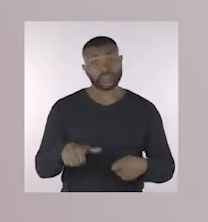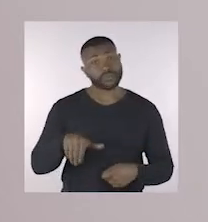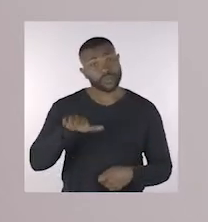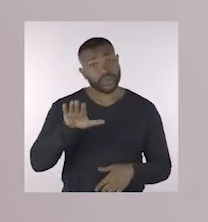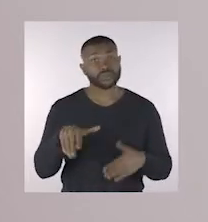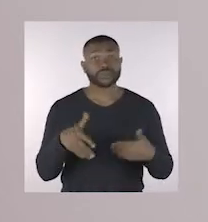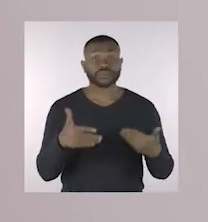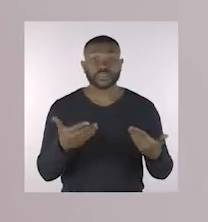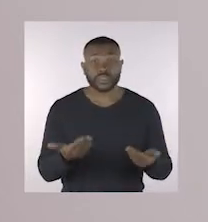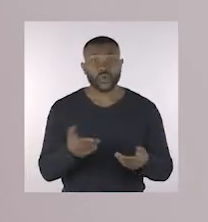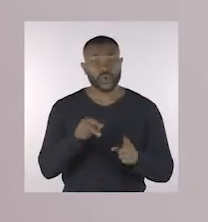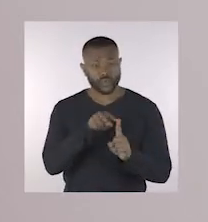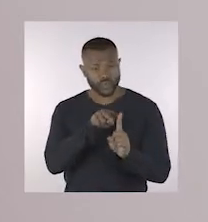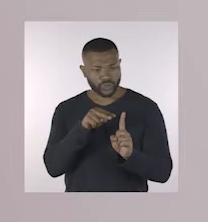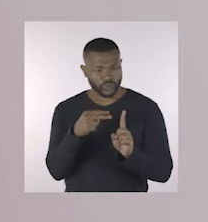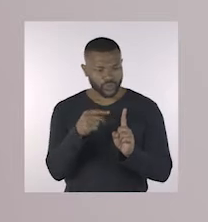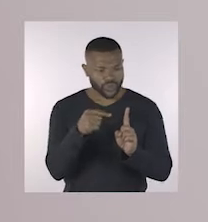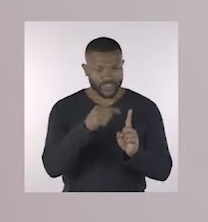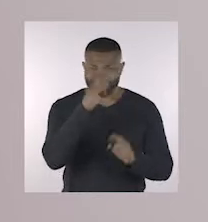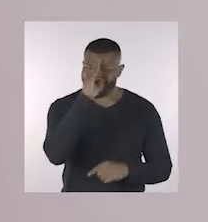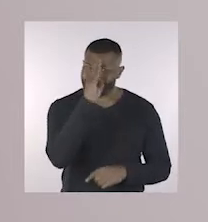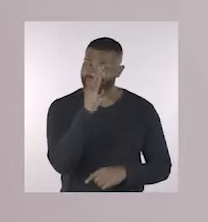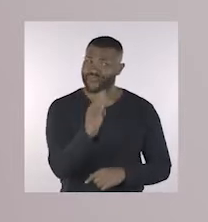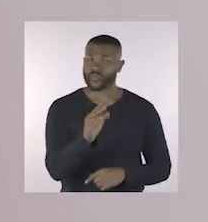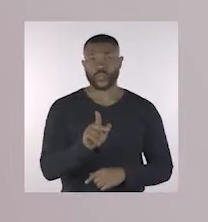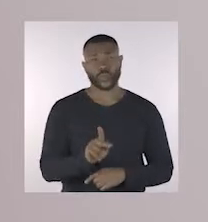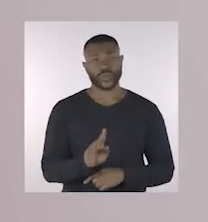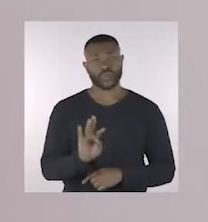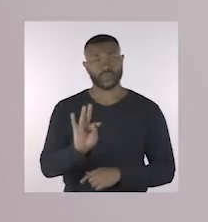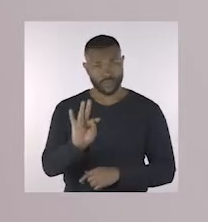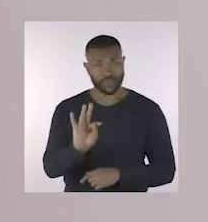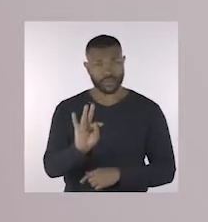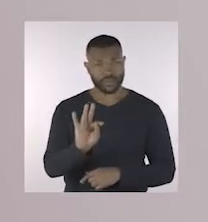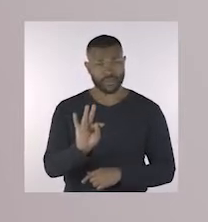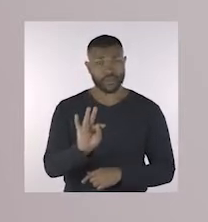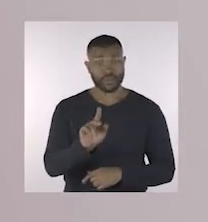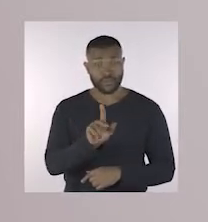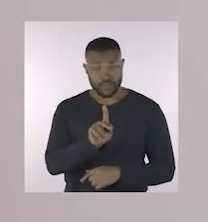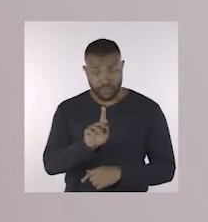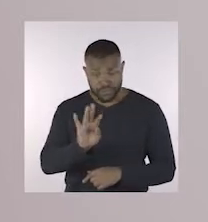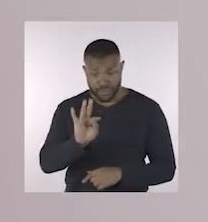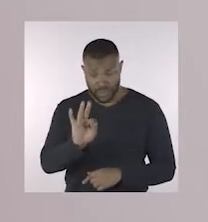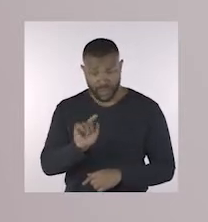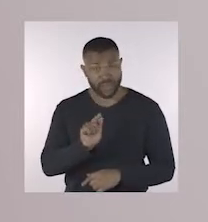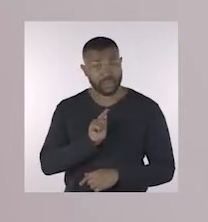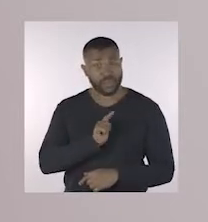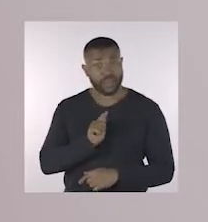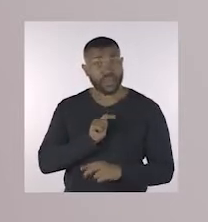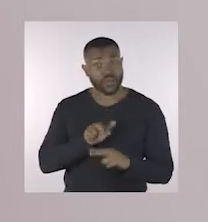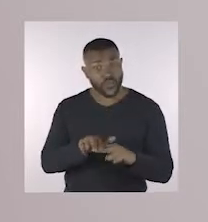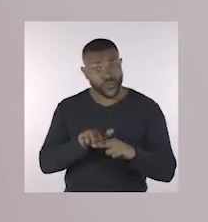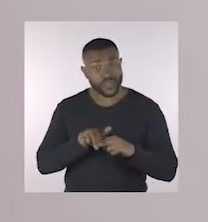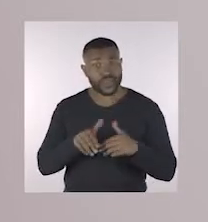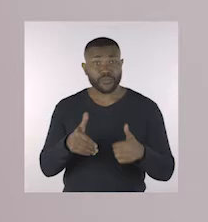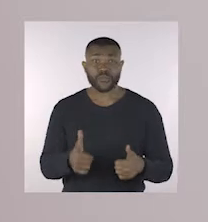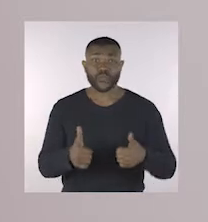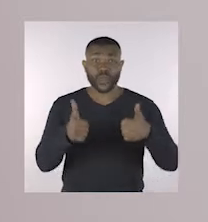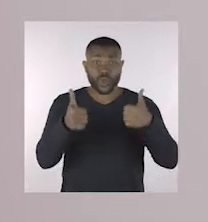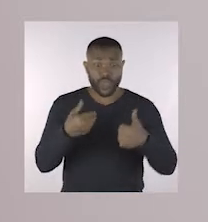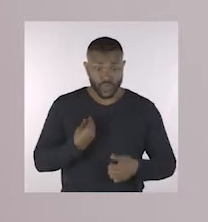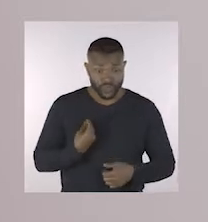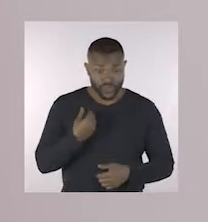que mais precisam Esse é o ponto de vista central do PT o PT não existiria se não fosse exatamente